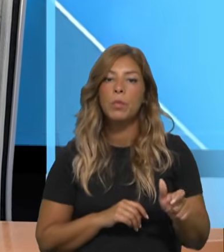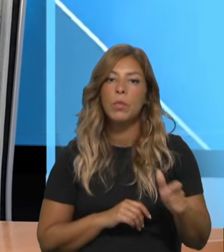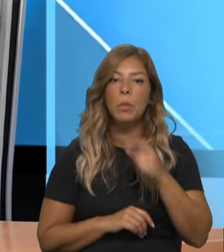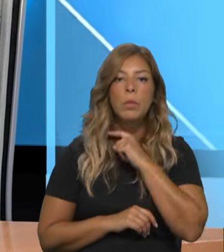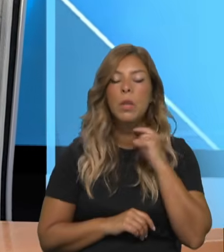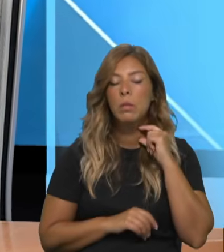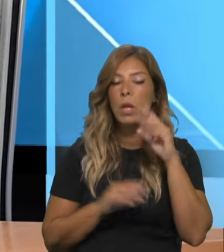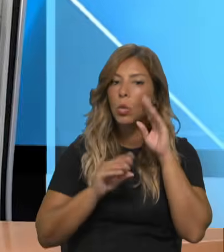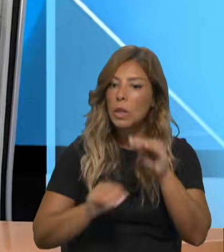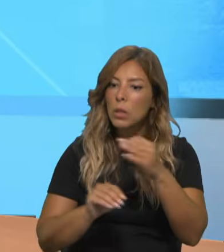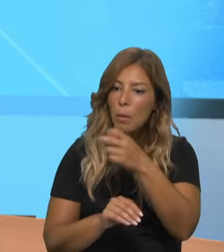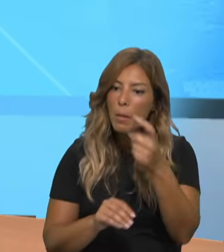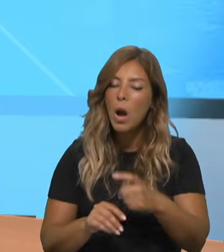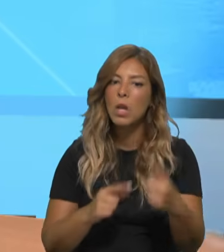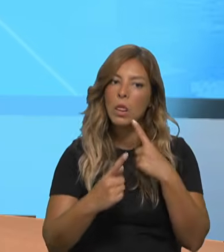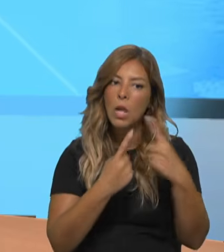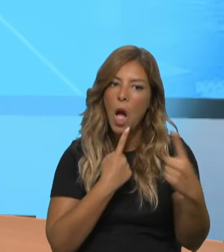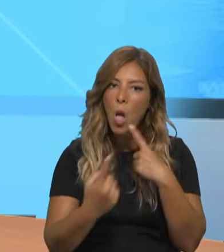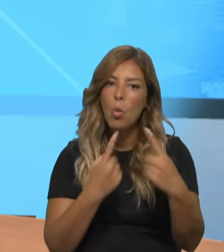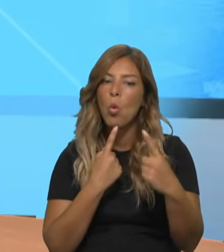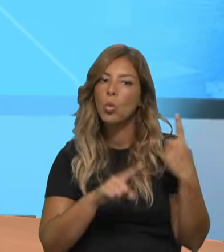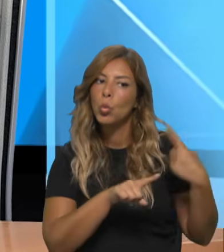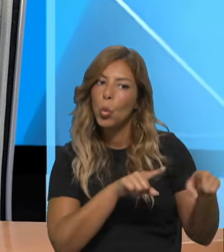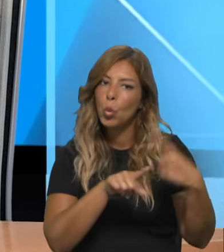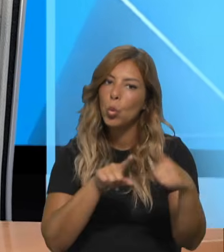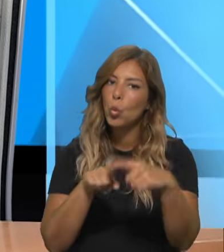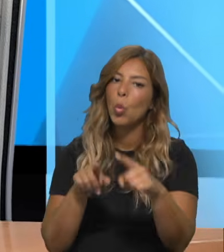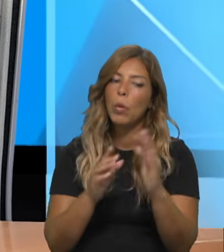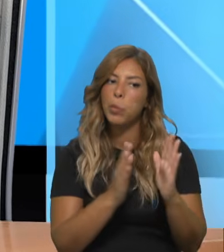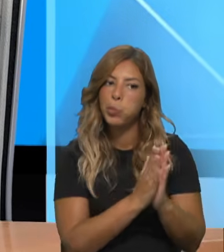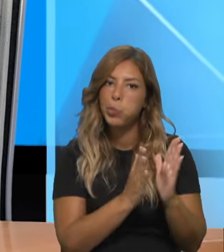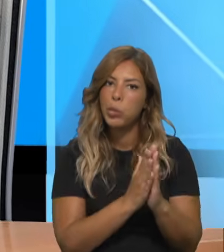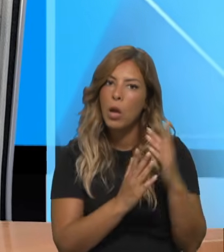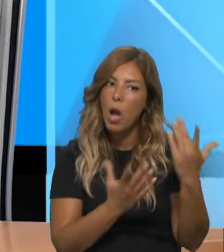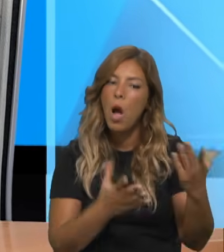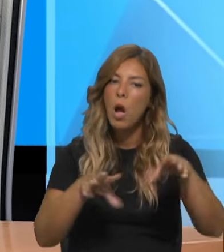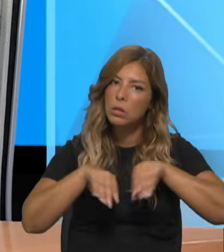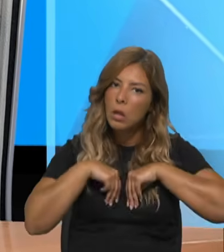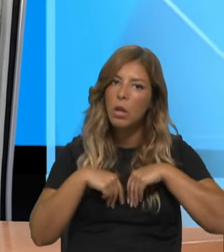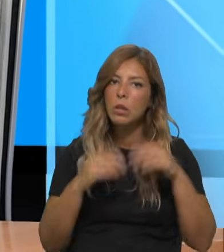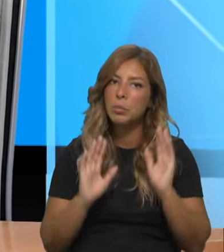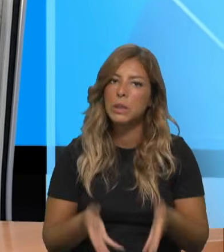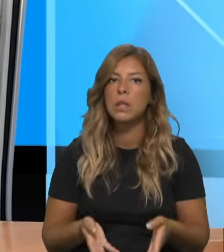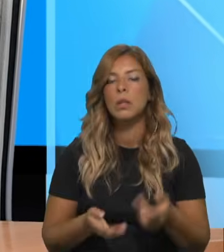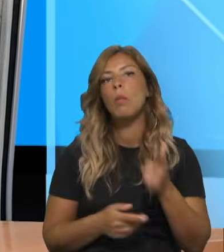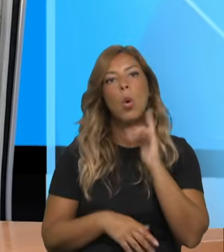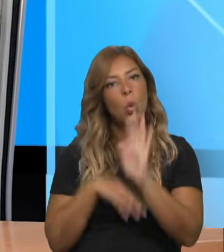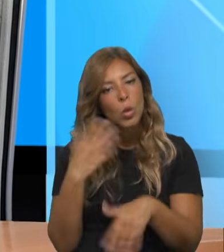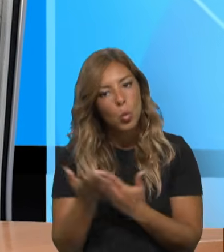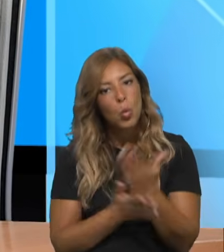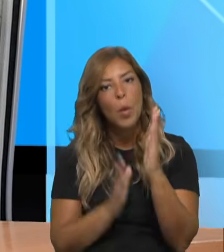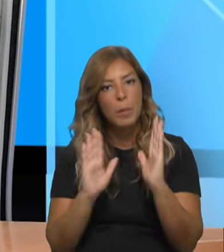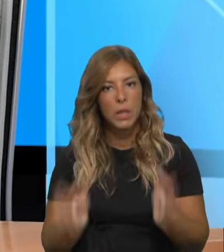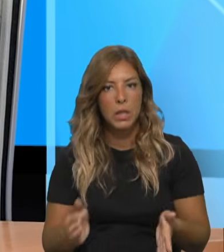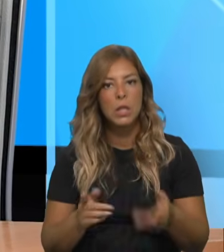a paz, do diálogo interreligioso. Já foram tomadas iniciativas nesse sentido, mas é importante continuar